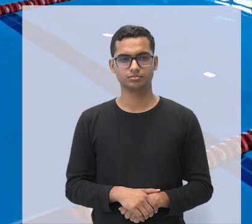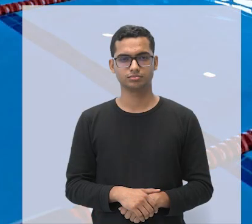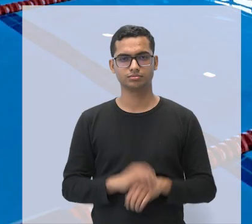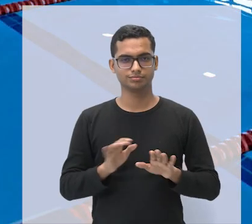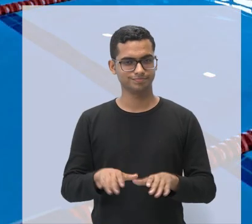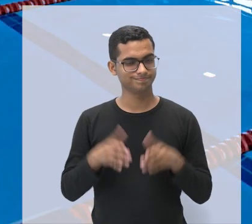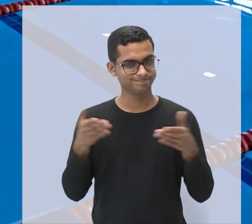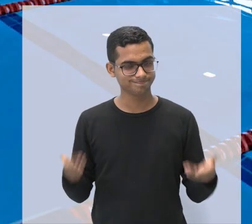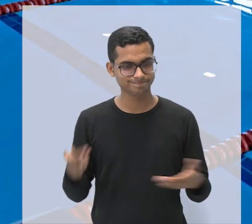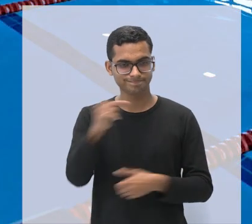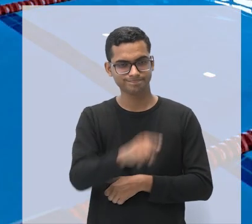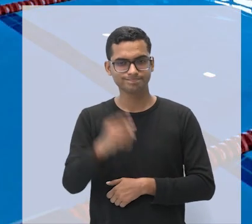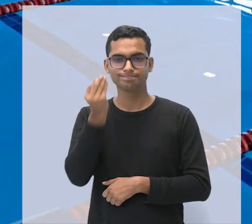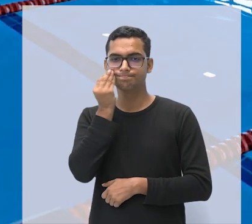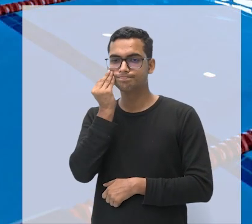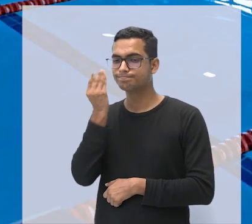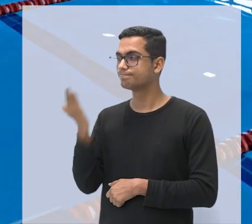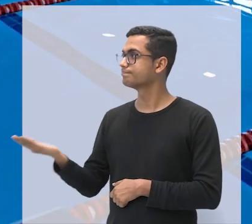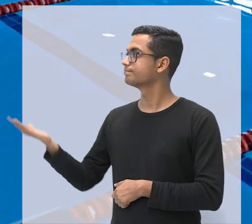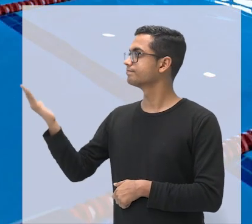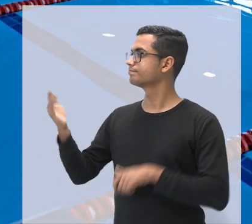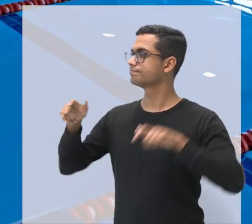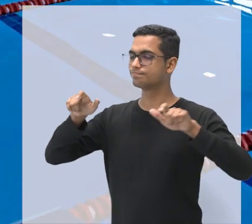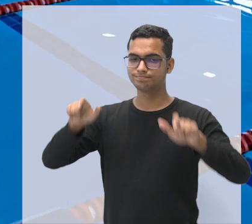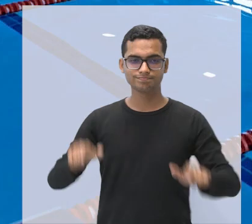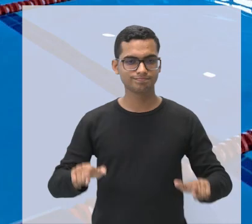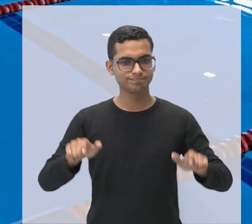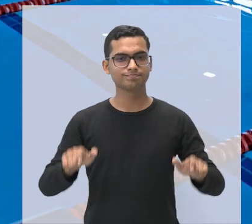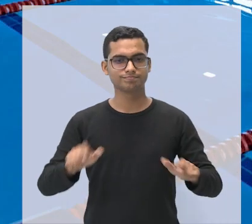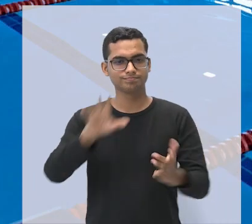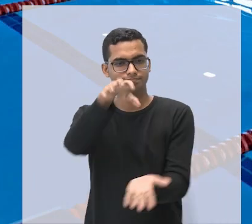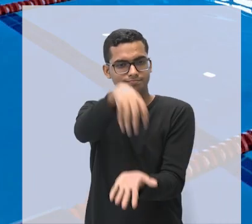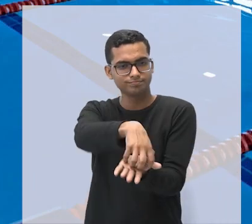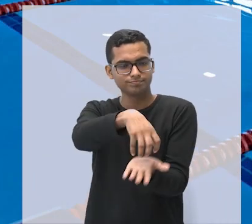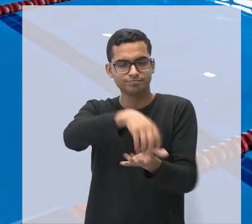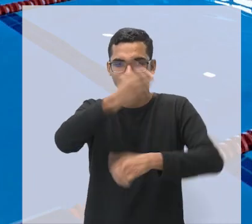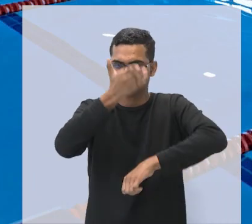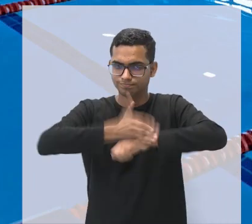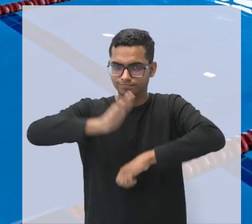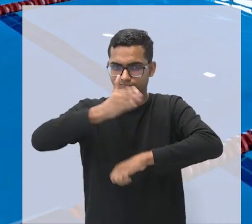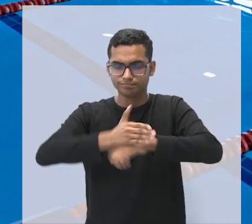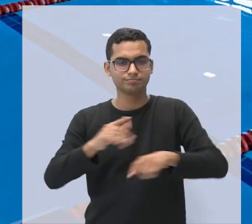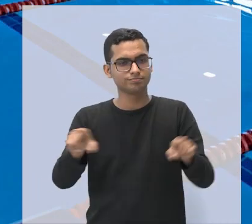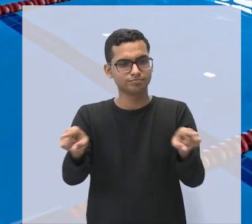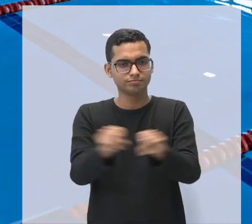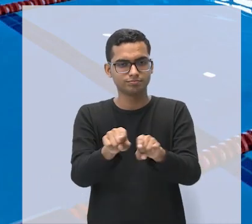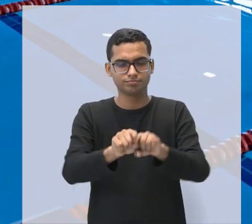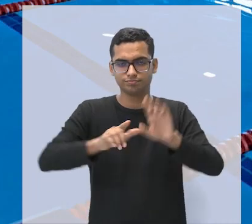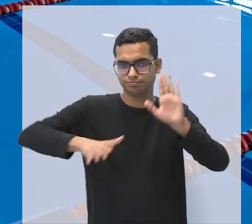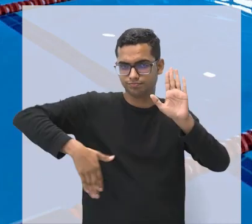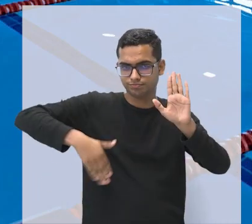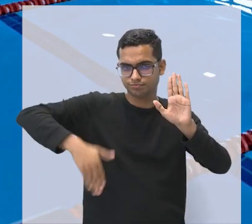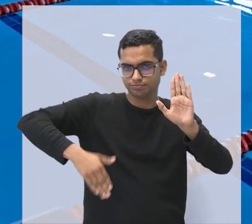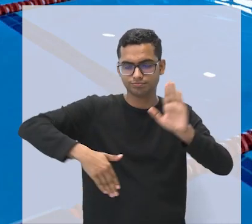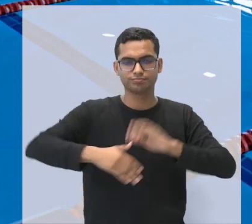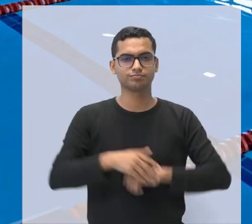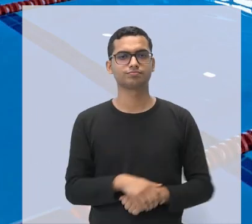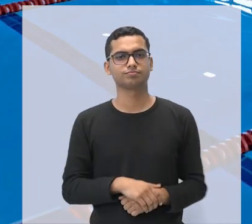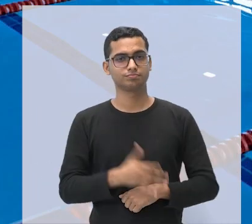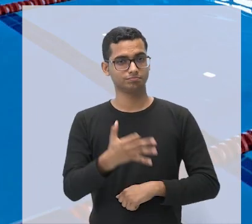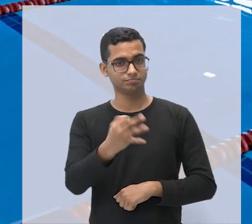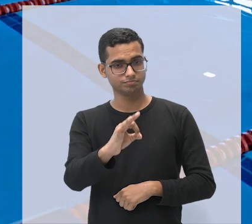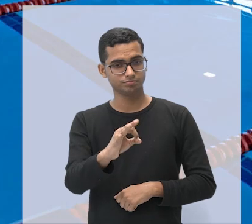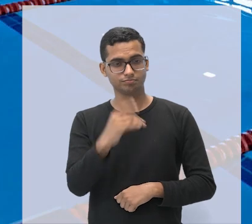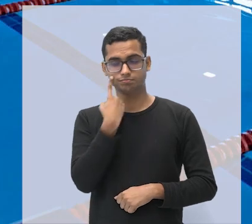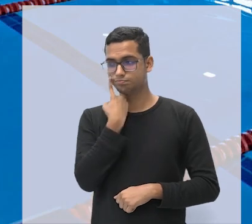Muito bem, já observem aqui o nosso centro de treinamento de natação. Então,